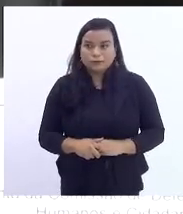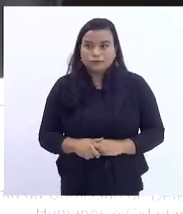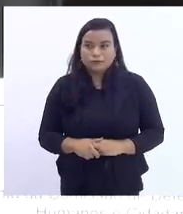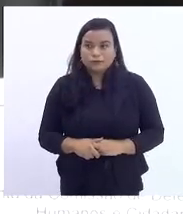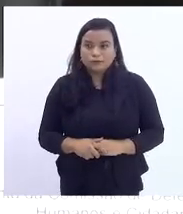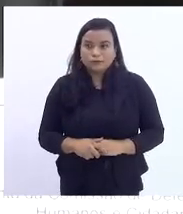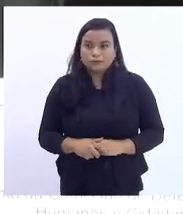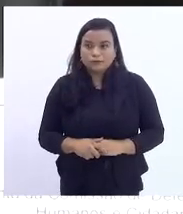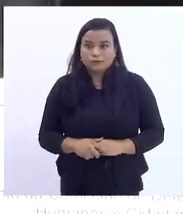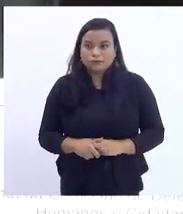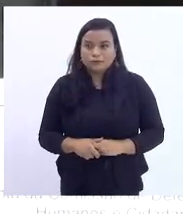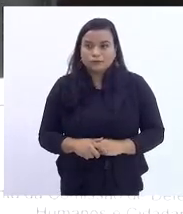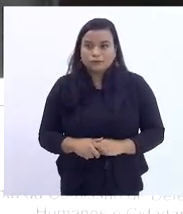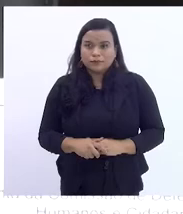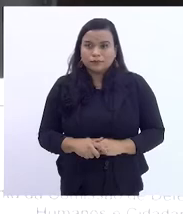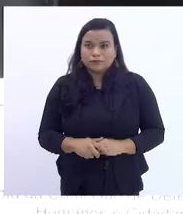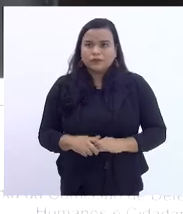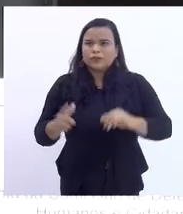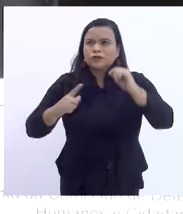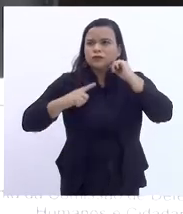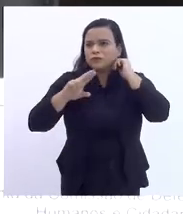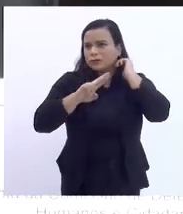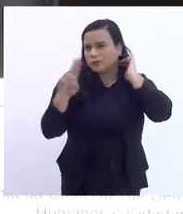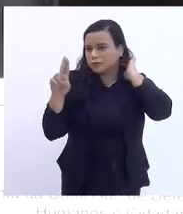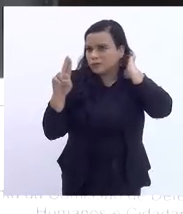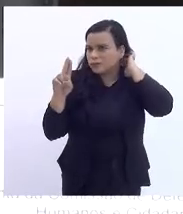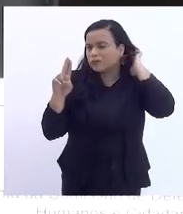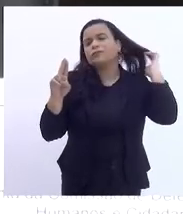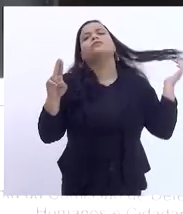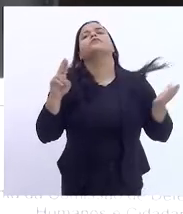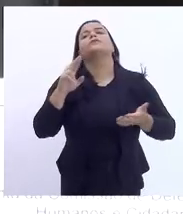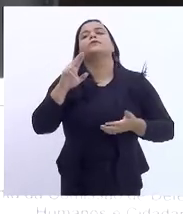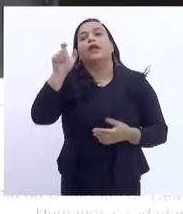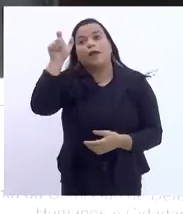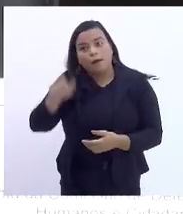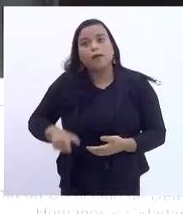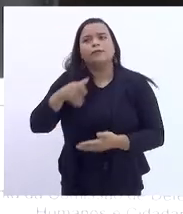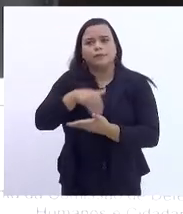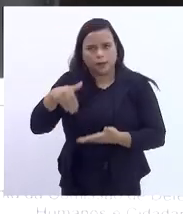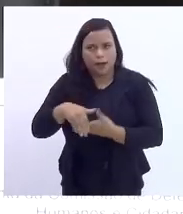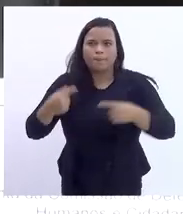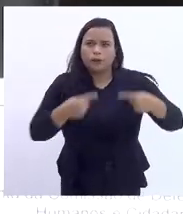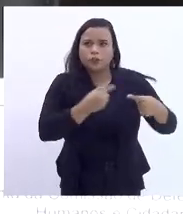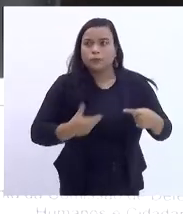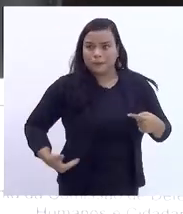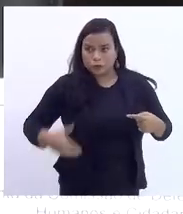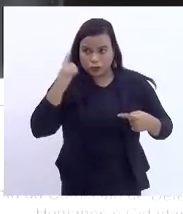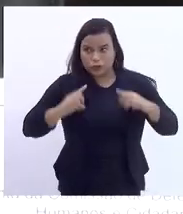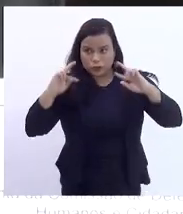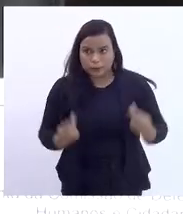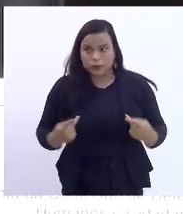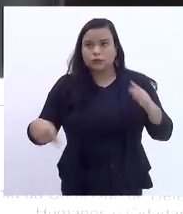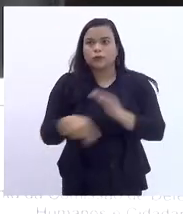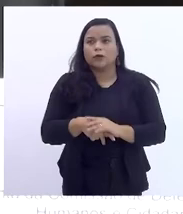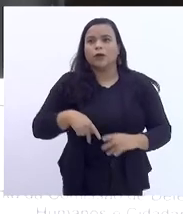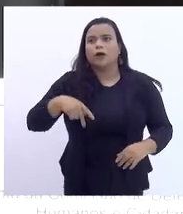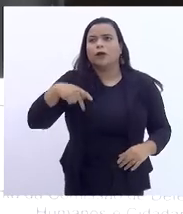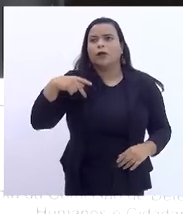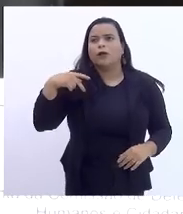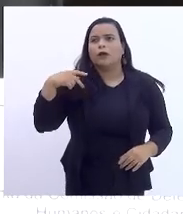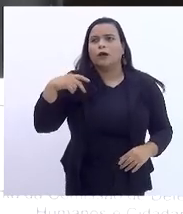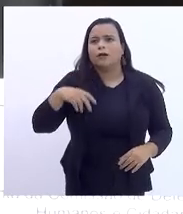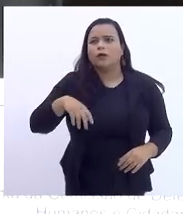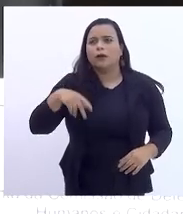eu não amasse o nome da assim aqui ó secretário de política pública e direitos humanos da ponte Rio de